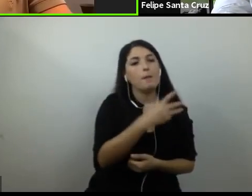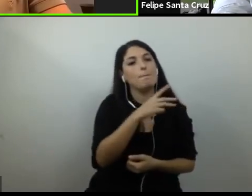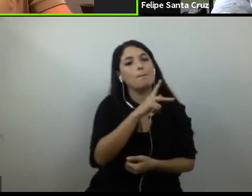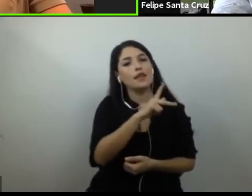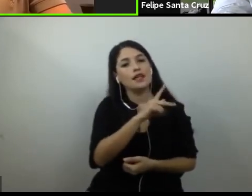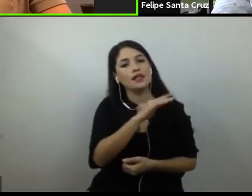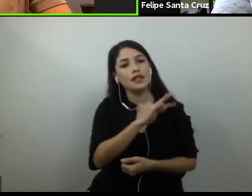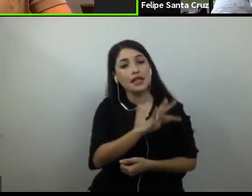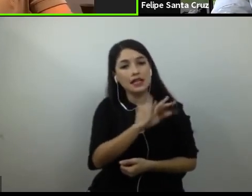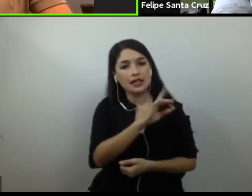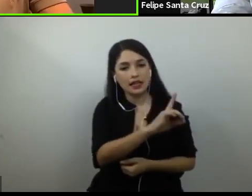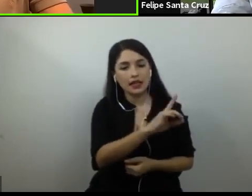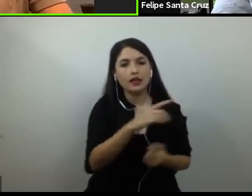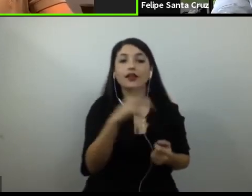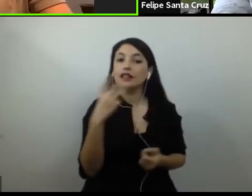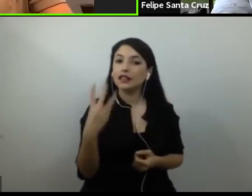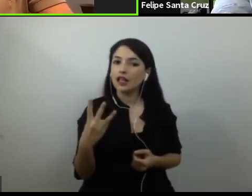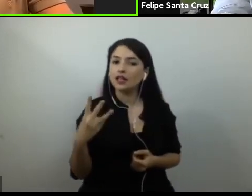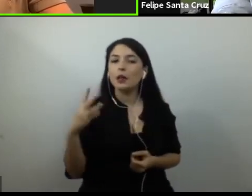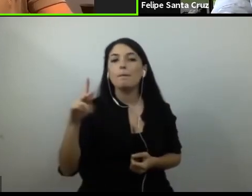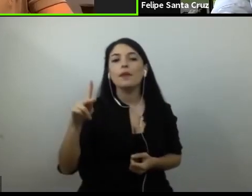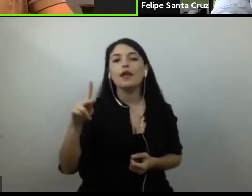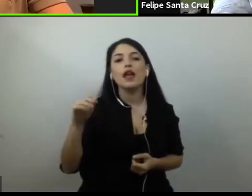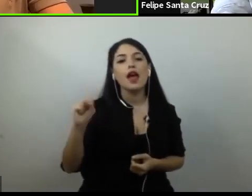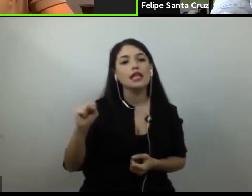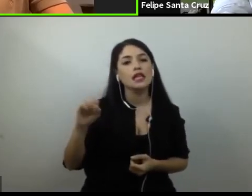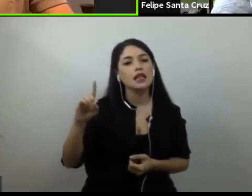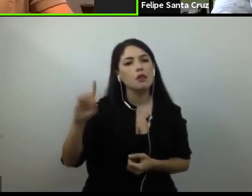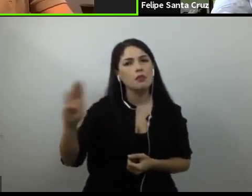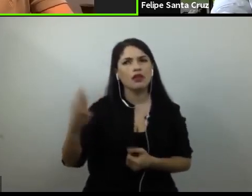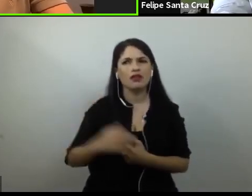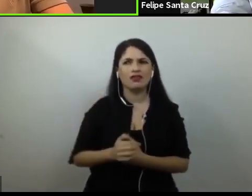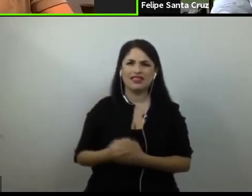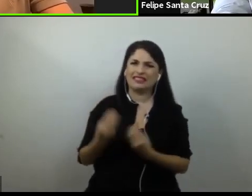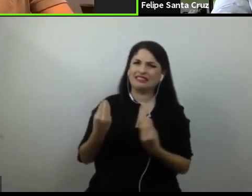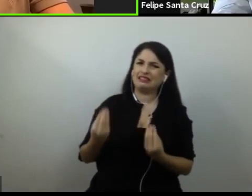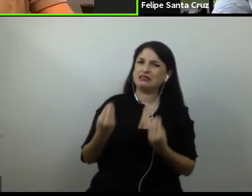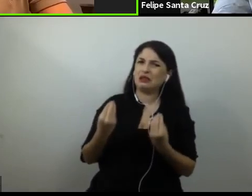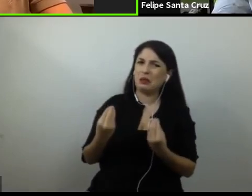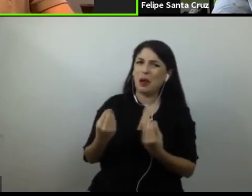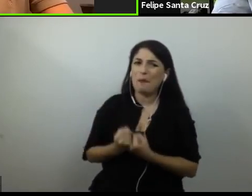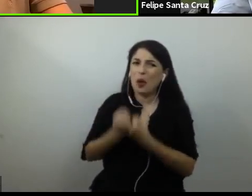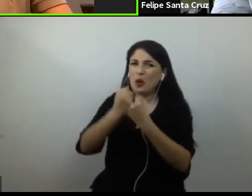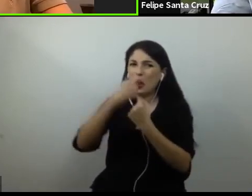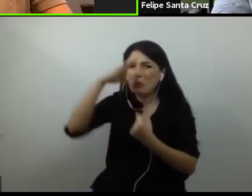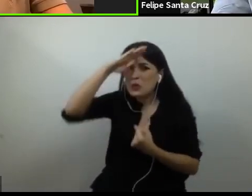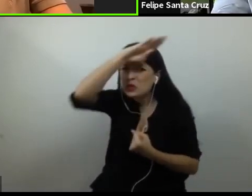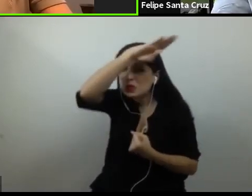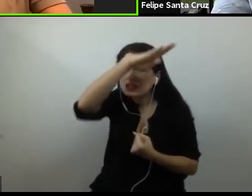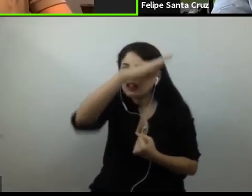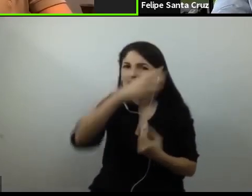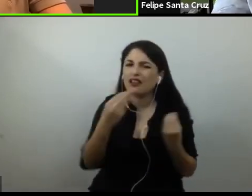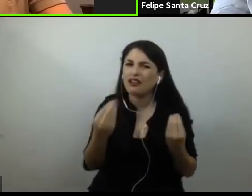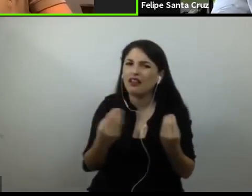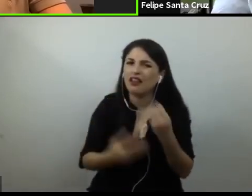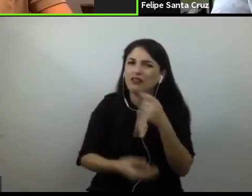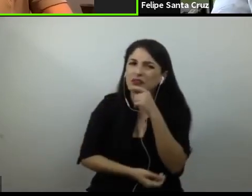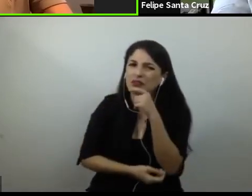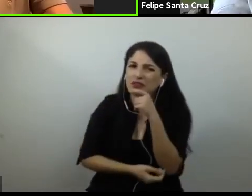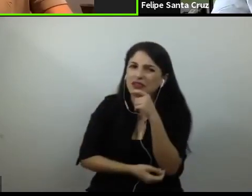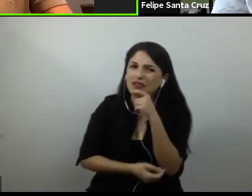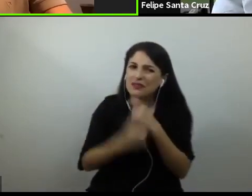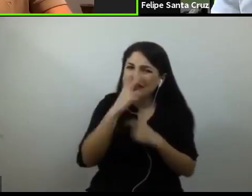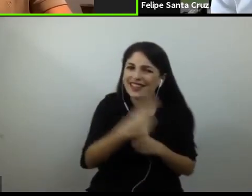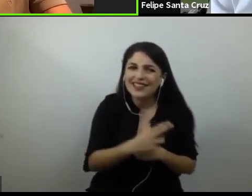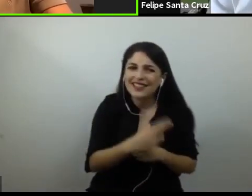no segundo turno. E eu me perguntava, meu Deus, será que as pessoas estão desconsiderando a trajetória do Bolsonaro,